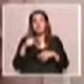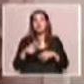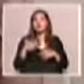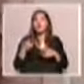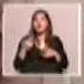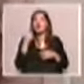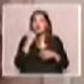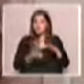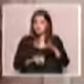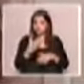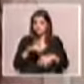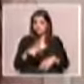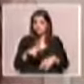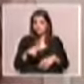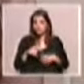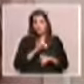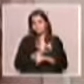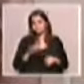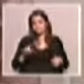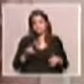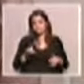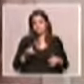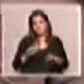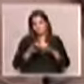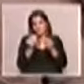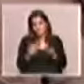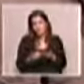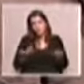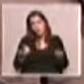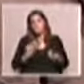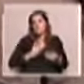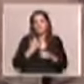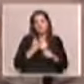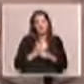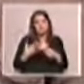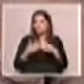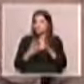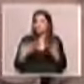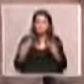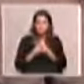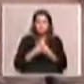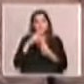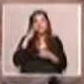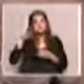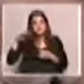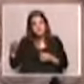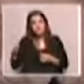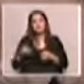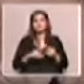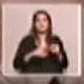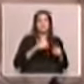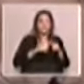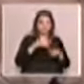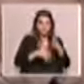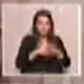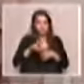denominação de origem impede a utilização direta. E, portanto, aqui vamos ter que trabalhar todos em conjunto, a ciência, a indústria